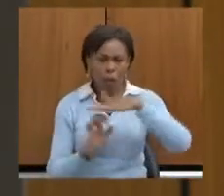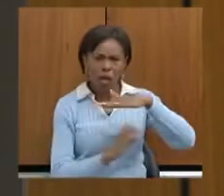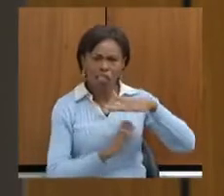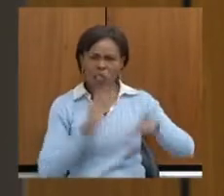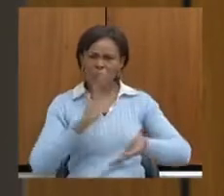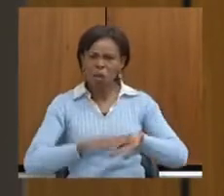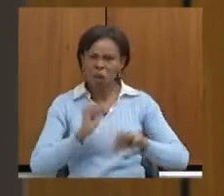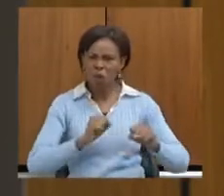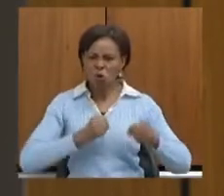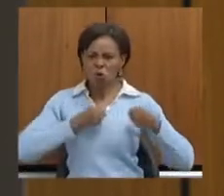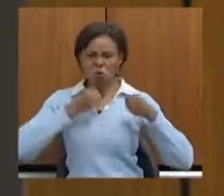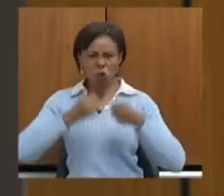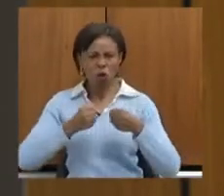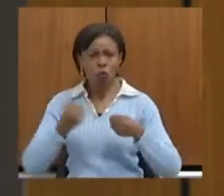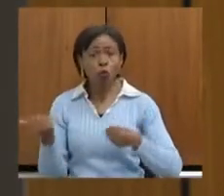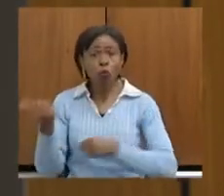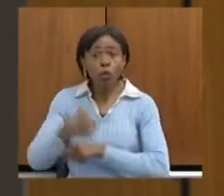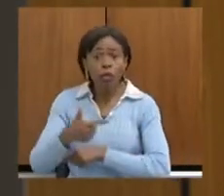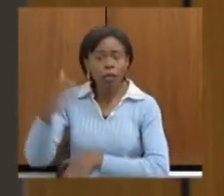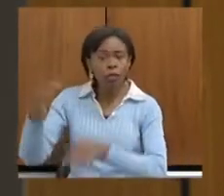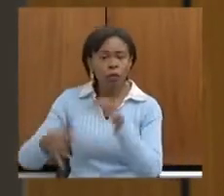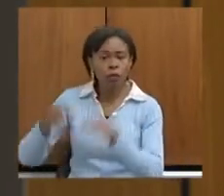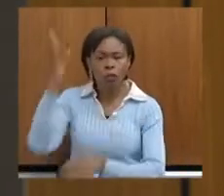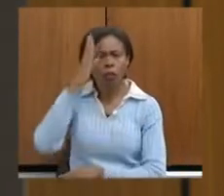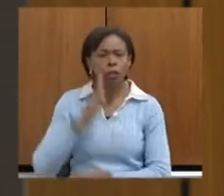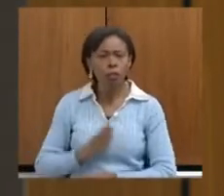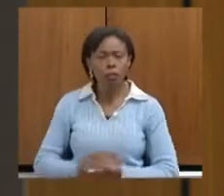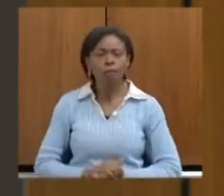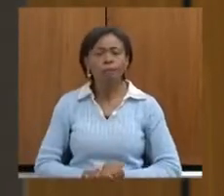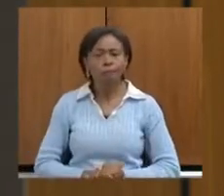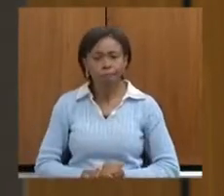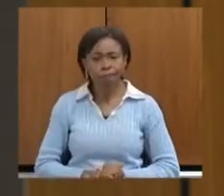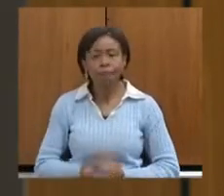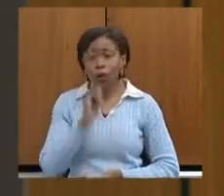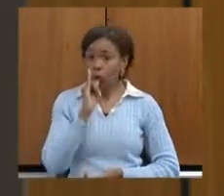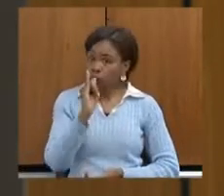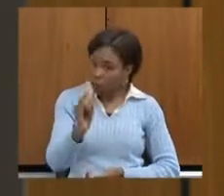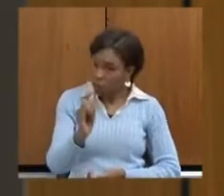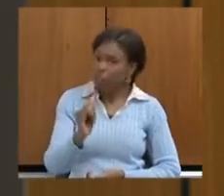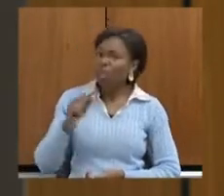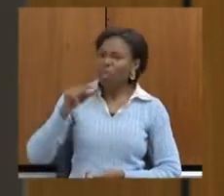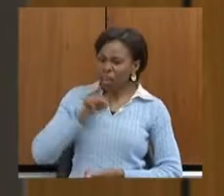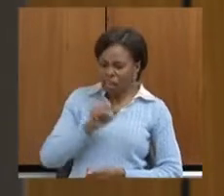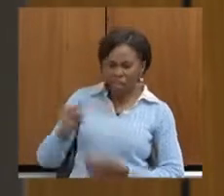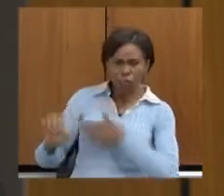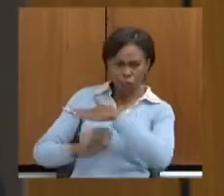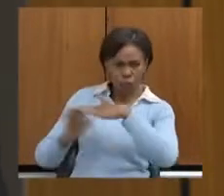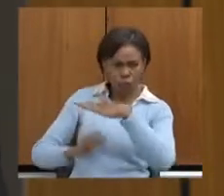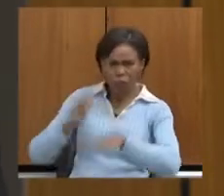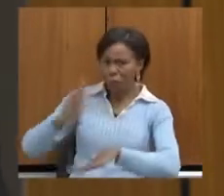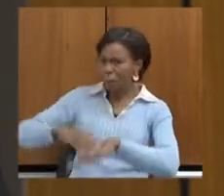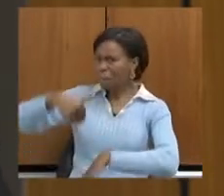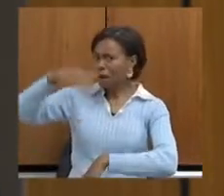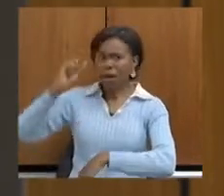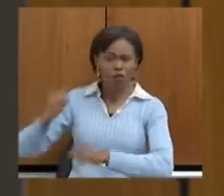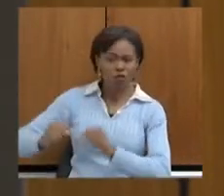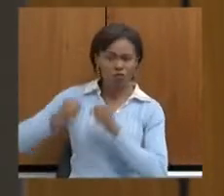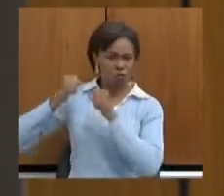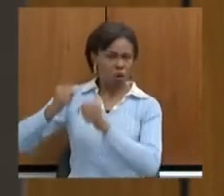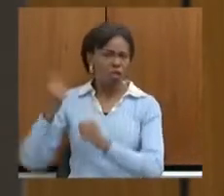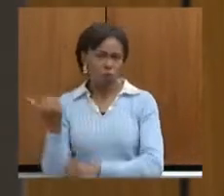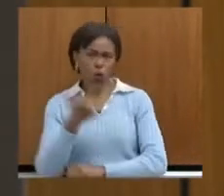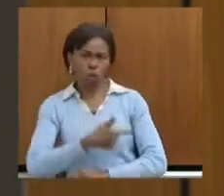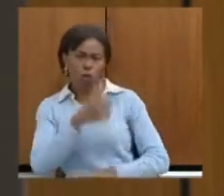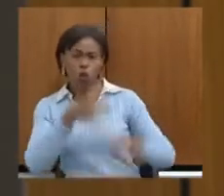que justiça brasileira eu digo para vocês tá mais forte porque tudo com juízo joga